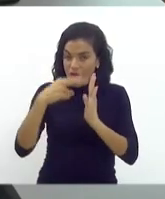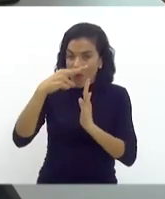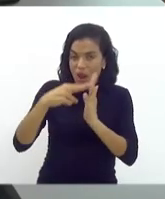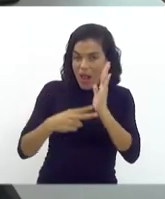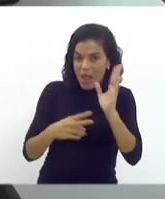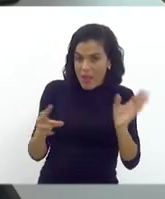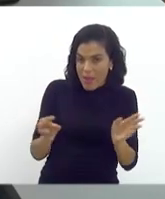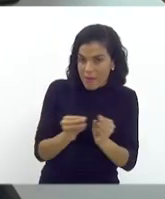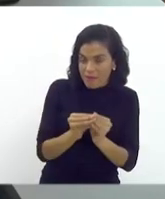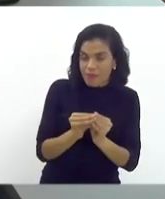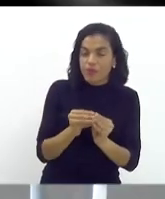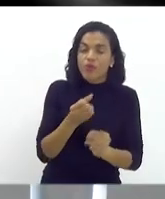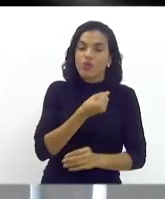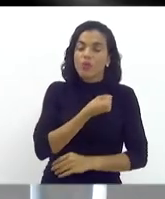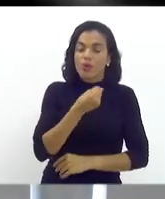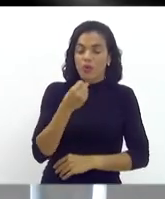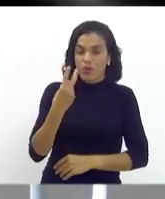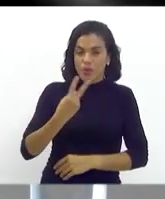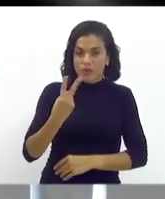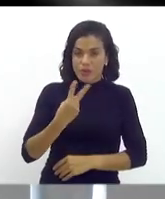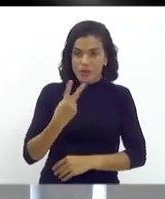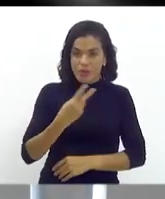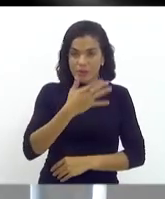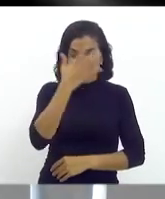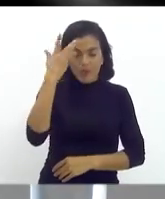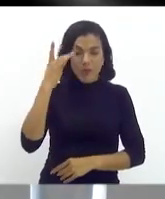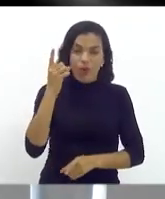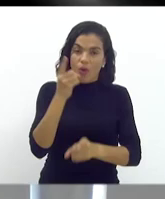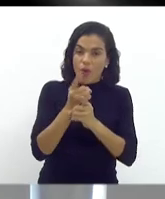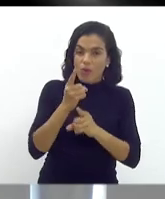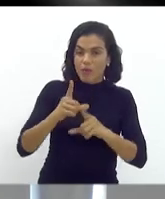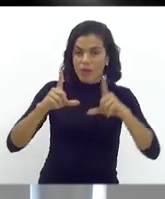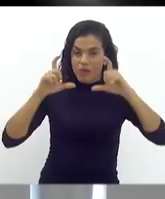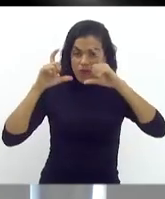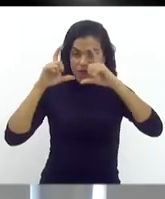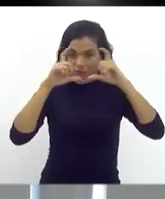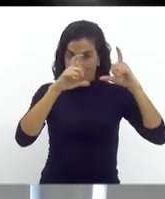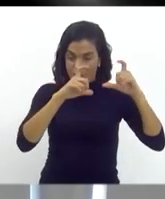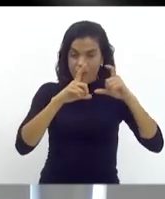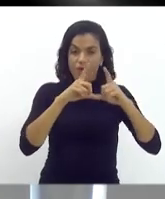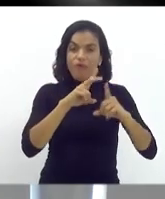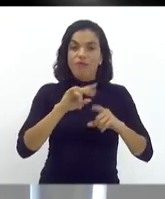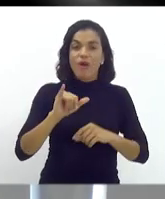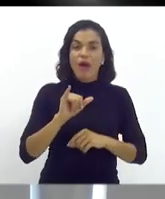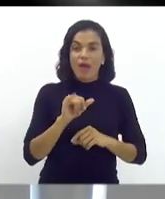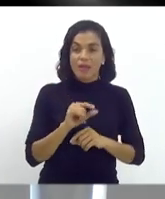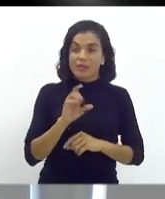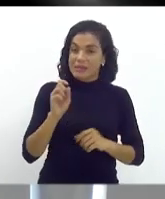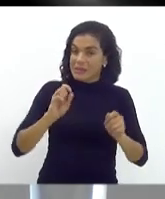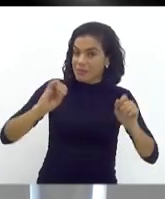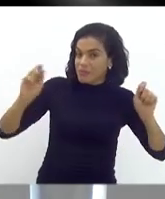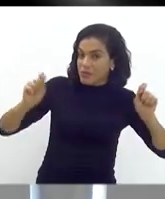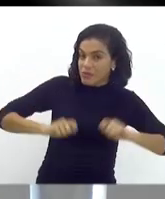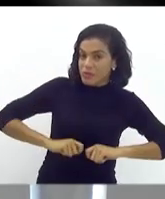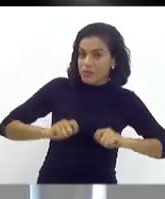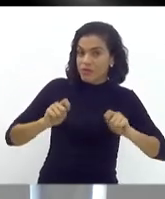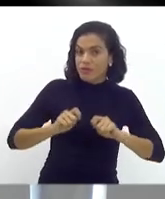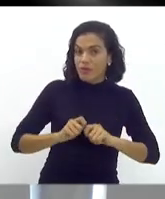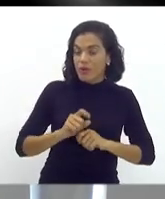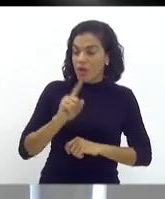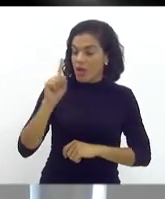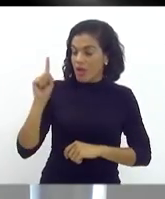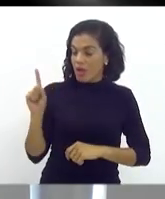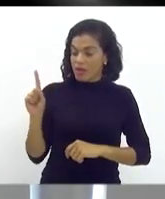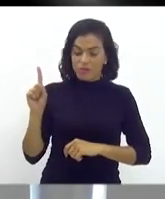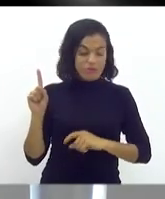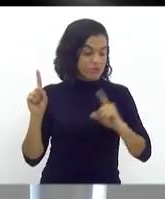breve do inciso 2 A pessoa cujo reconhecimento se Pretender será colocada se possível ao